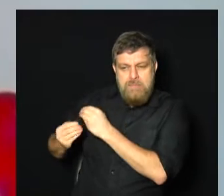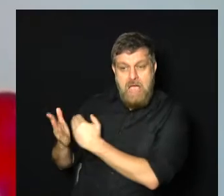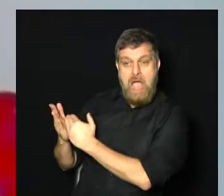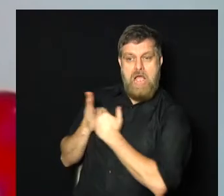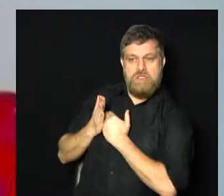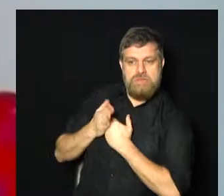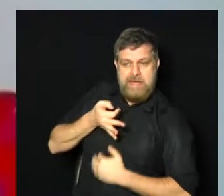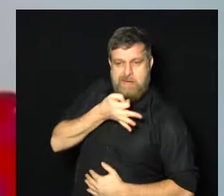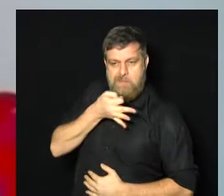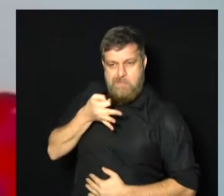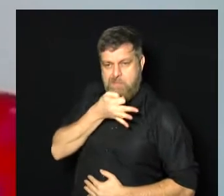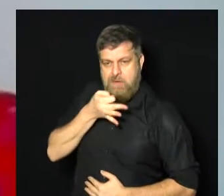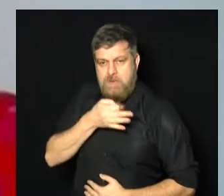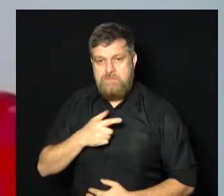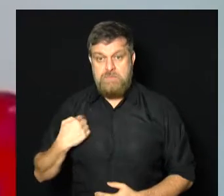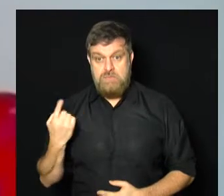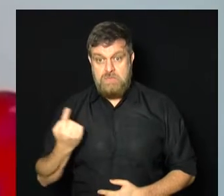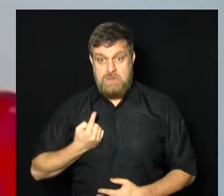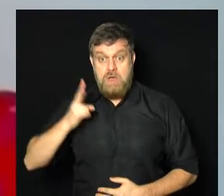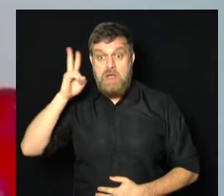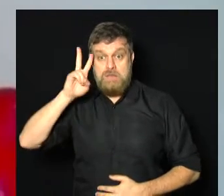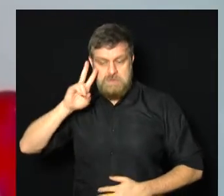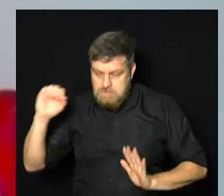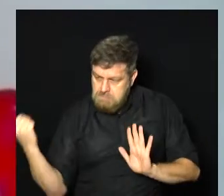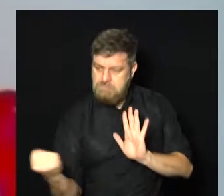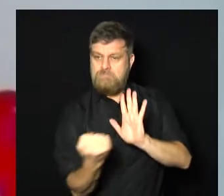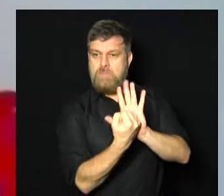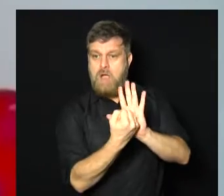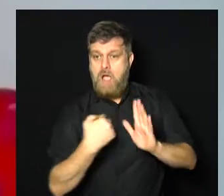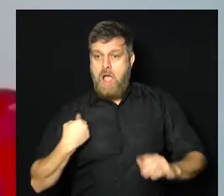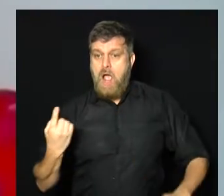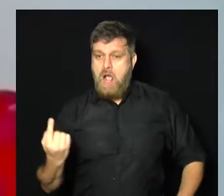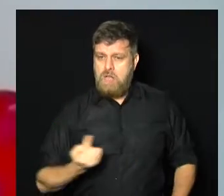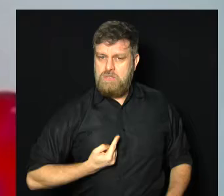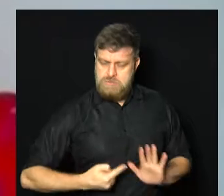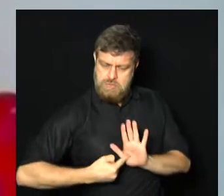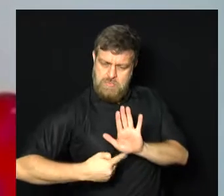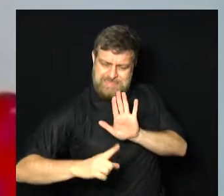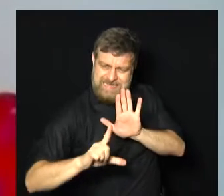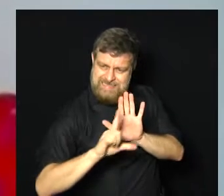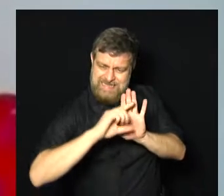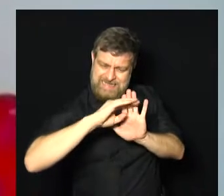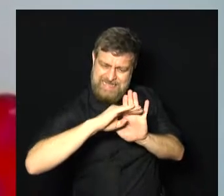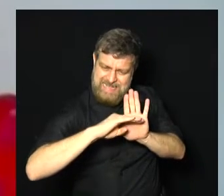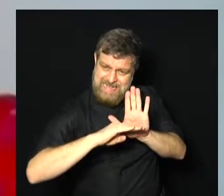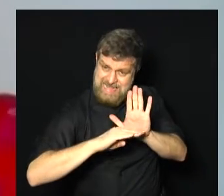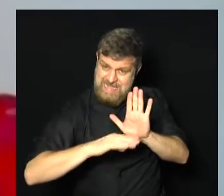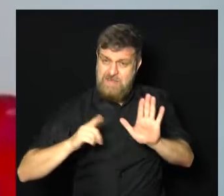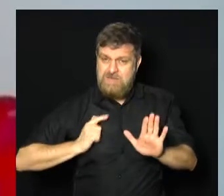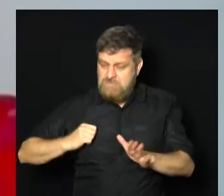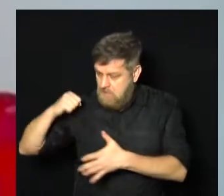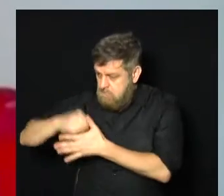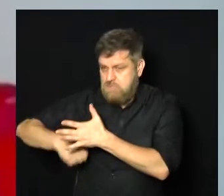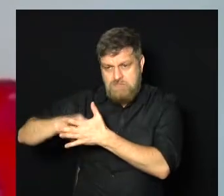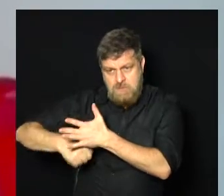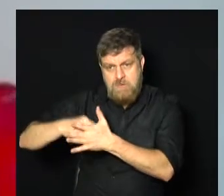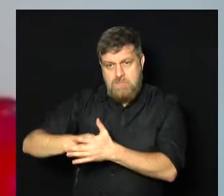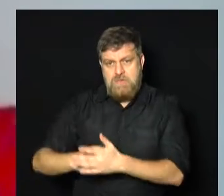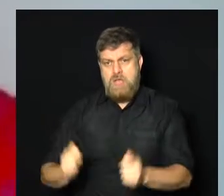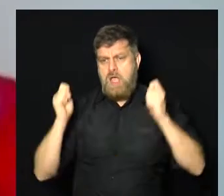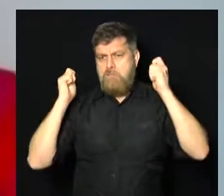nossas conquistas, elas são conquistas históricas, né? A gente apresenta as leis, as conquistas, mas elas são conquistas de greve da